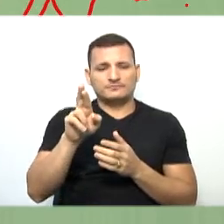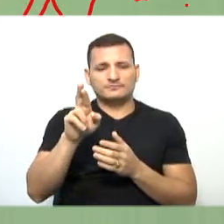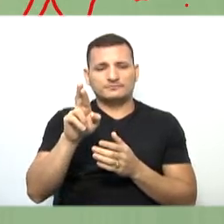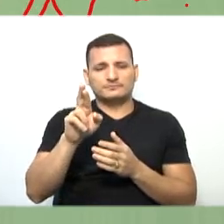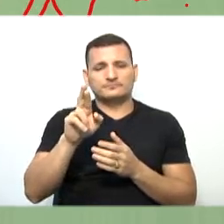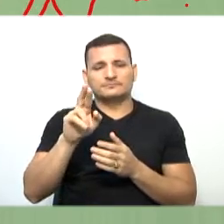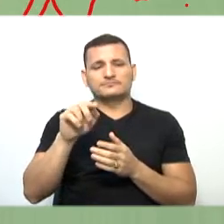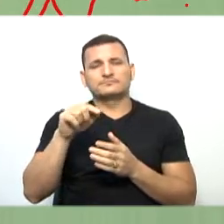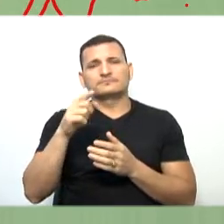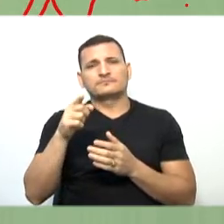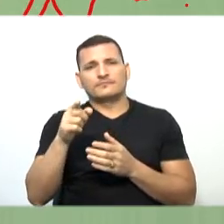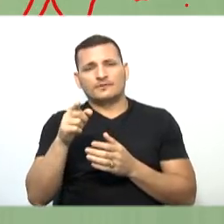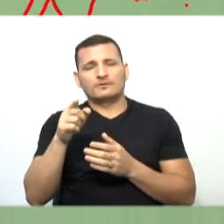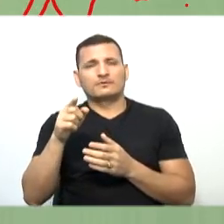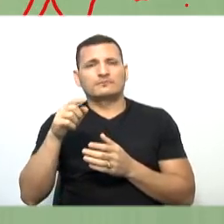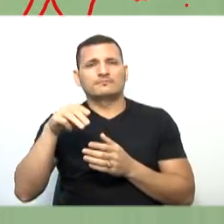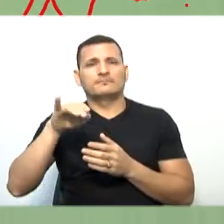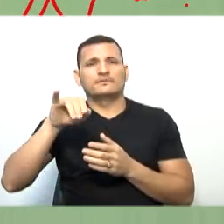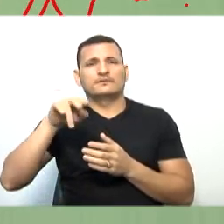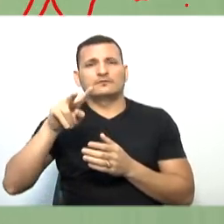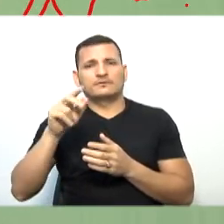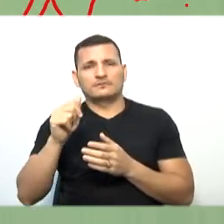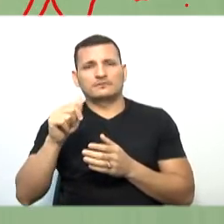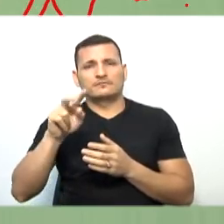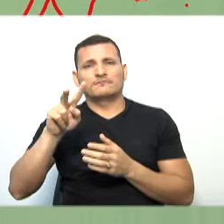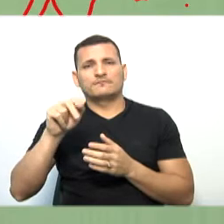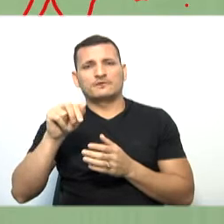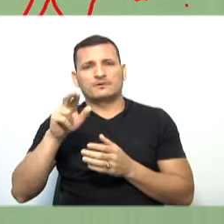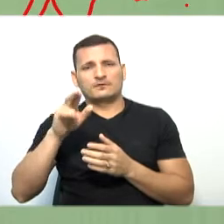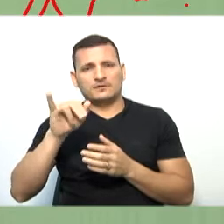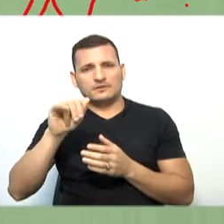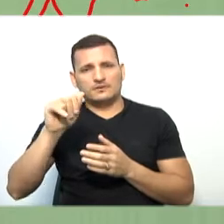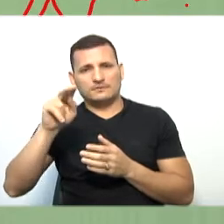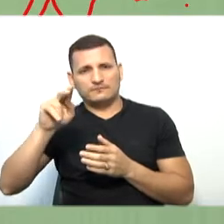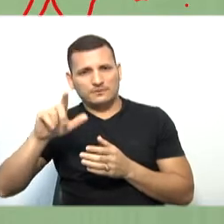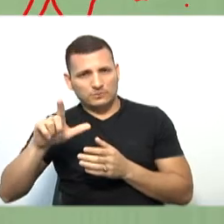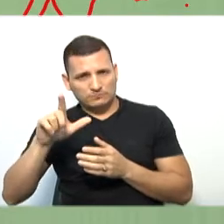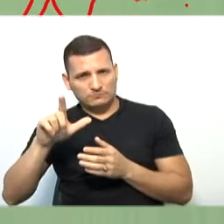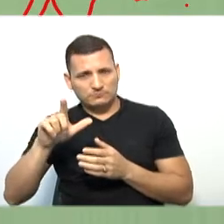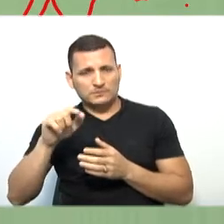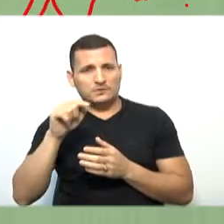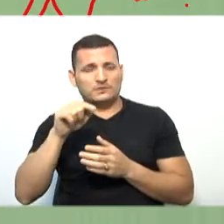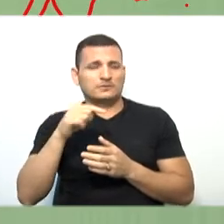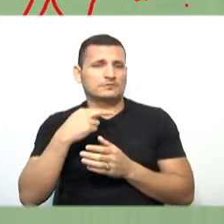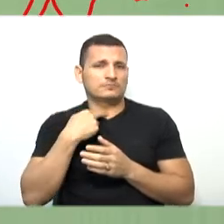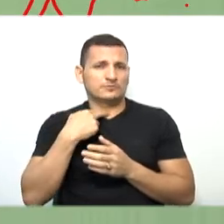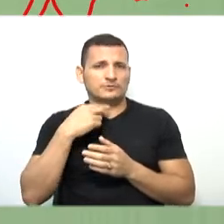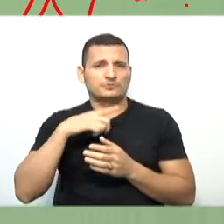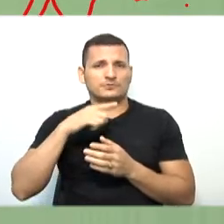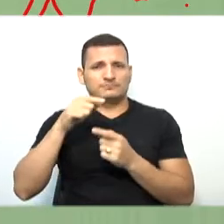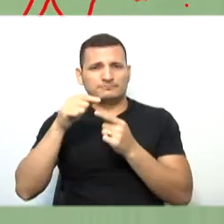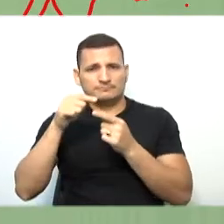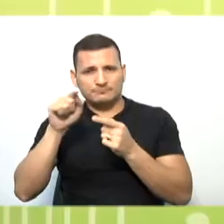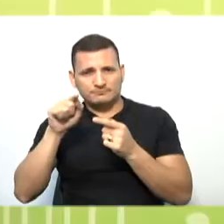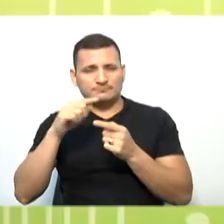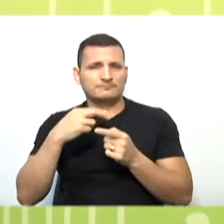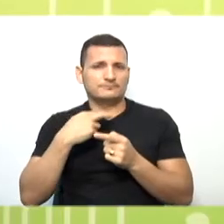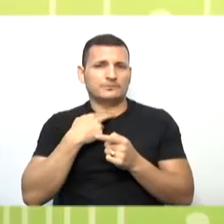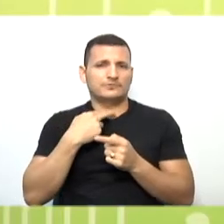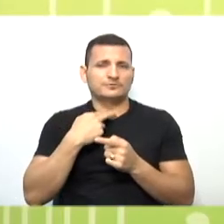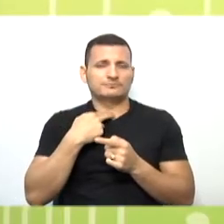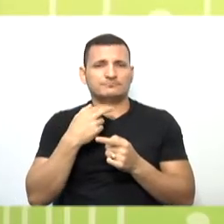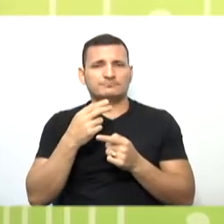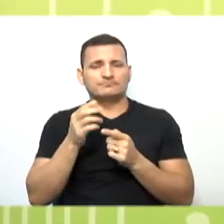o nome da variável, ó, minha variável. Uma coisa importante, variável não pode ter acento, não pode ter espaço, não